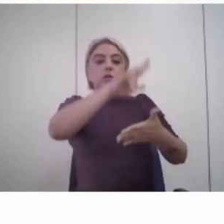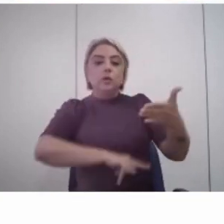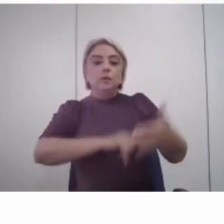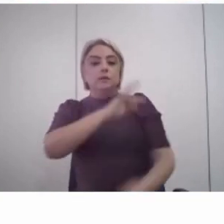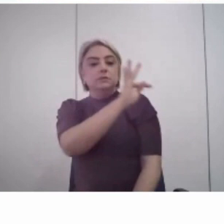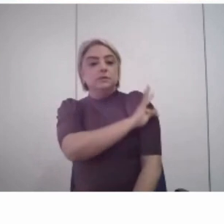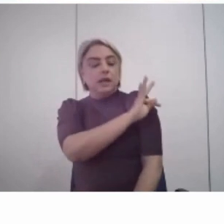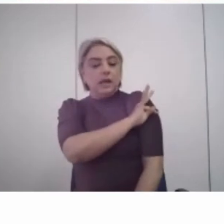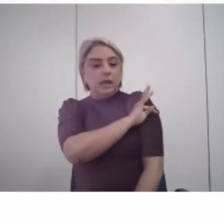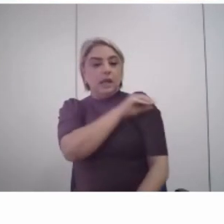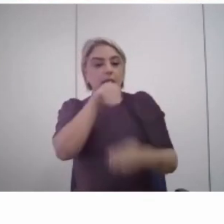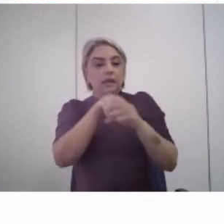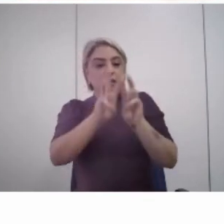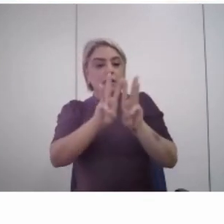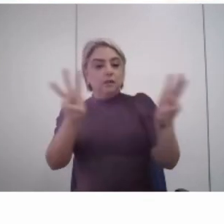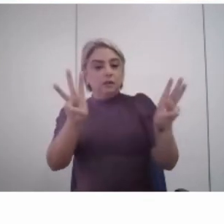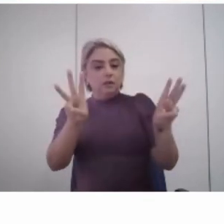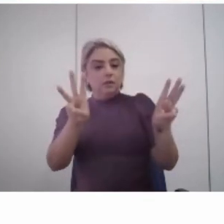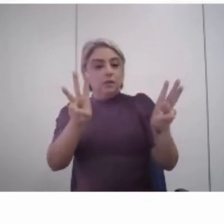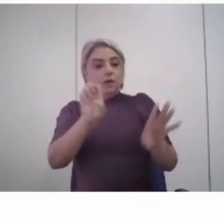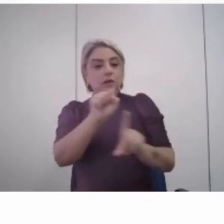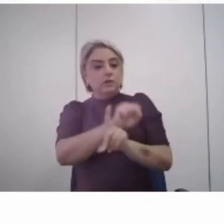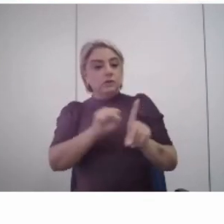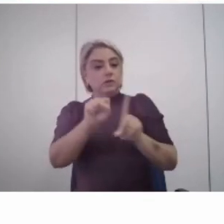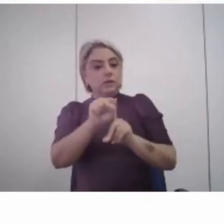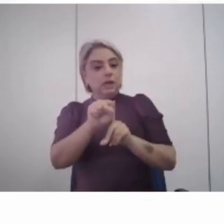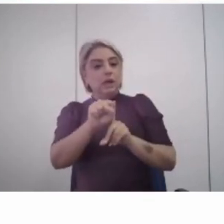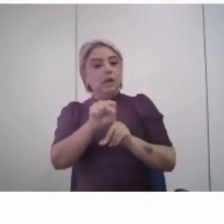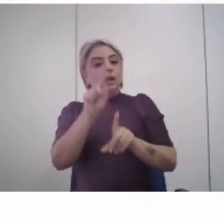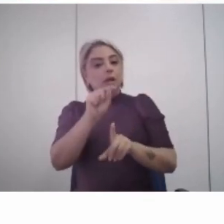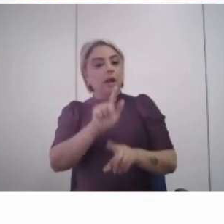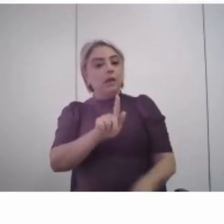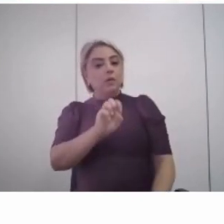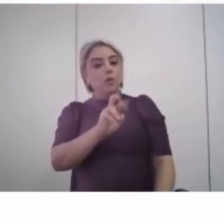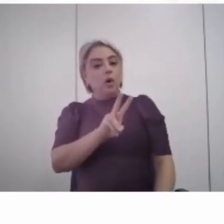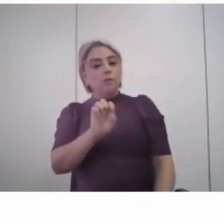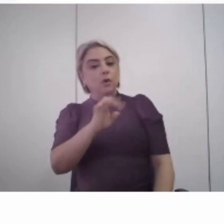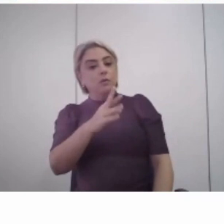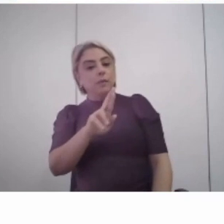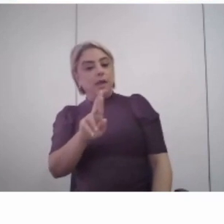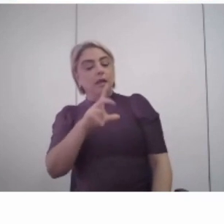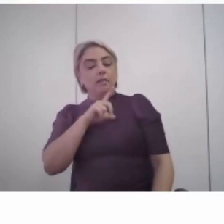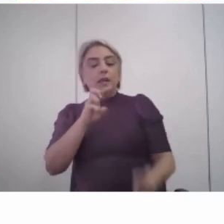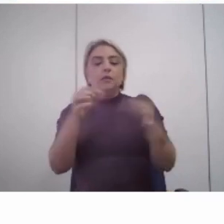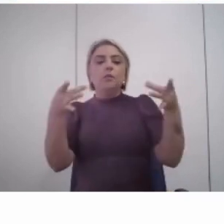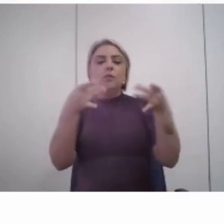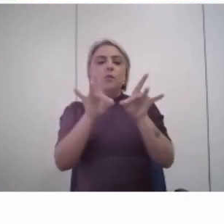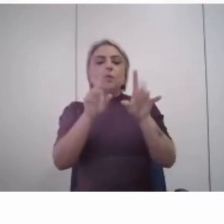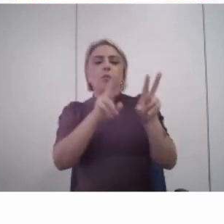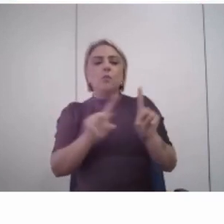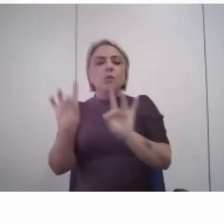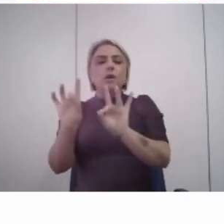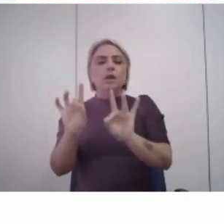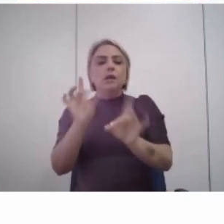técnica, dentro do site do E-Social, que faz parte do domínio gov.br, né? Aqui tem o link que vai diretamente no